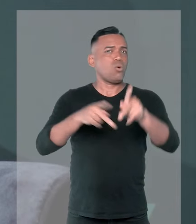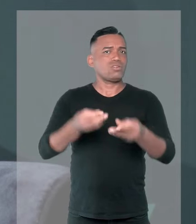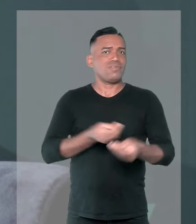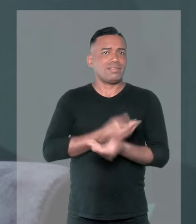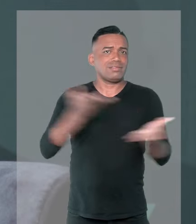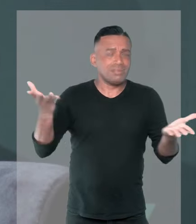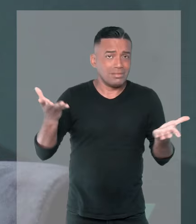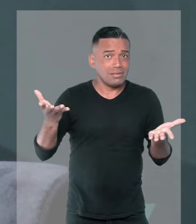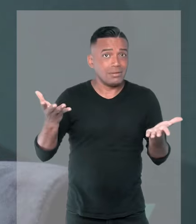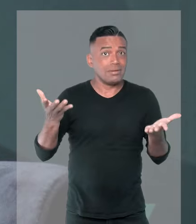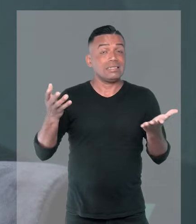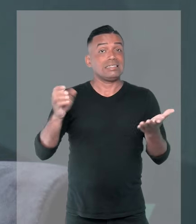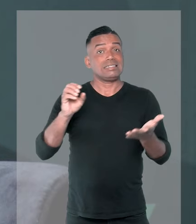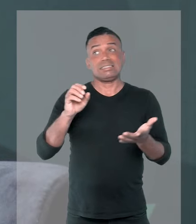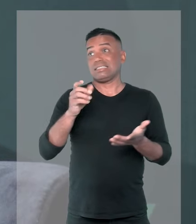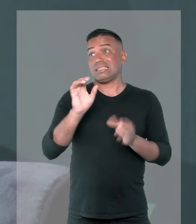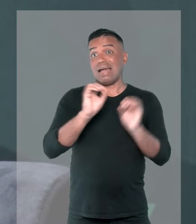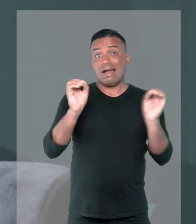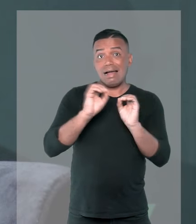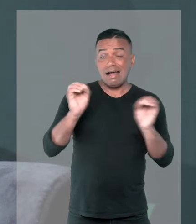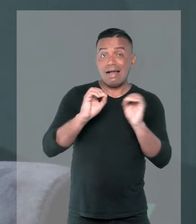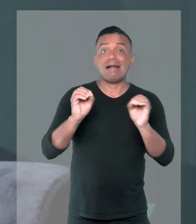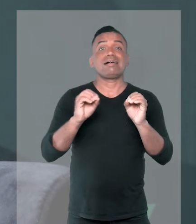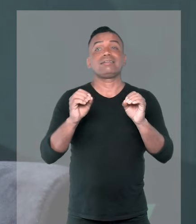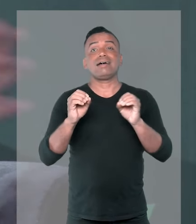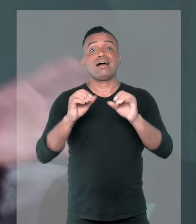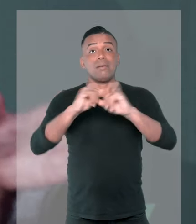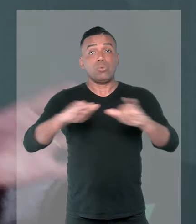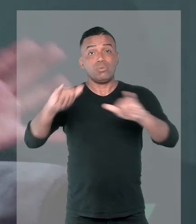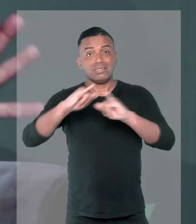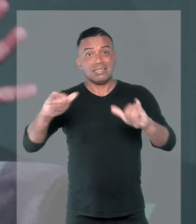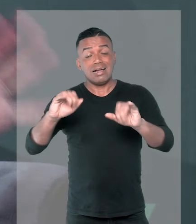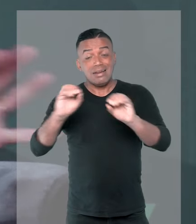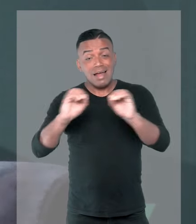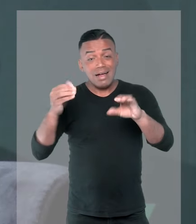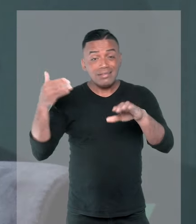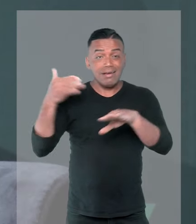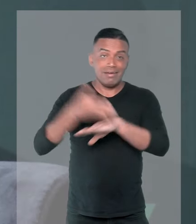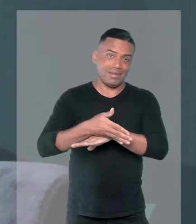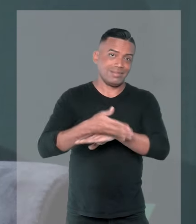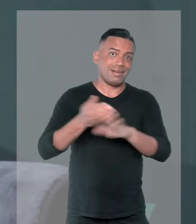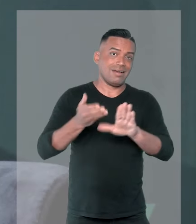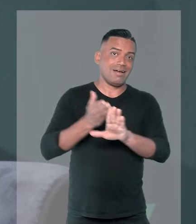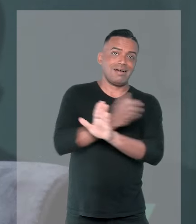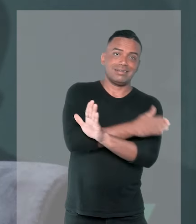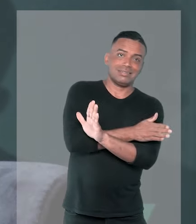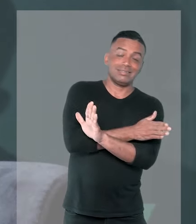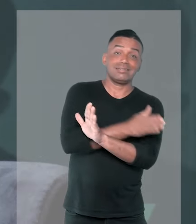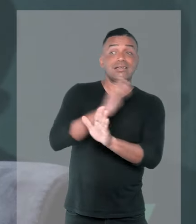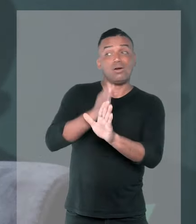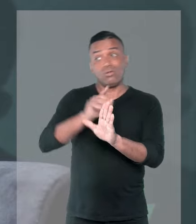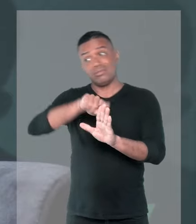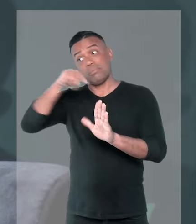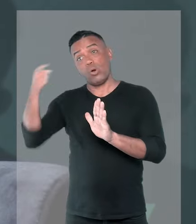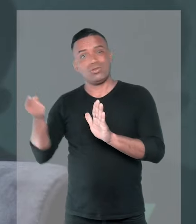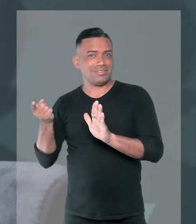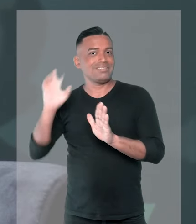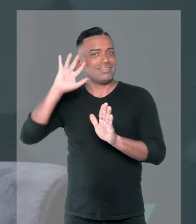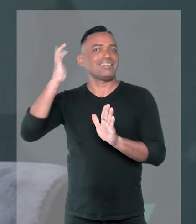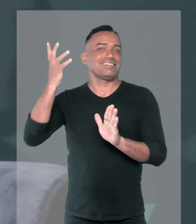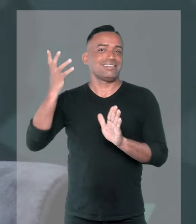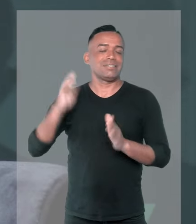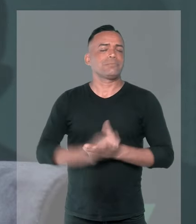sem você ter envolvido essa aspas publicidade em absolutamente nada do que aconteceu antes nem do que vai acontecer depois